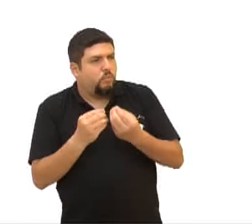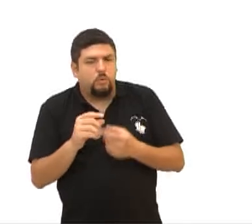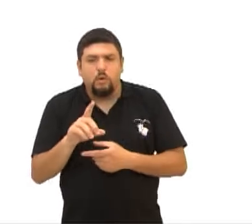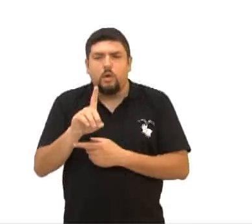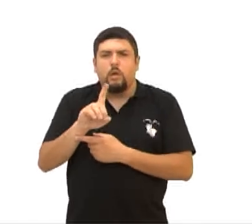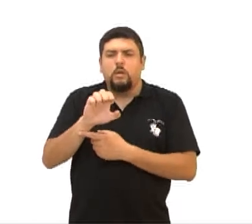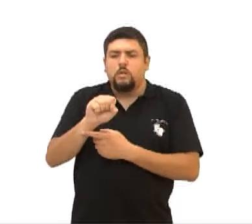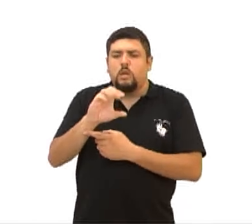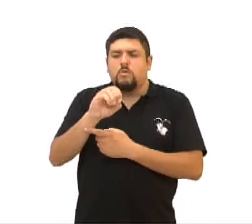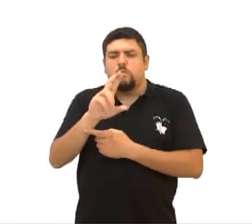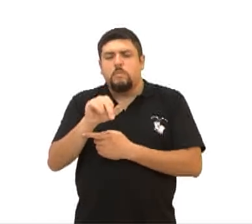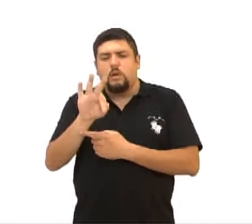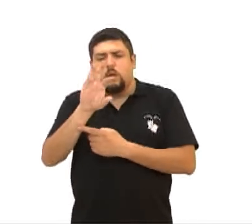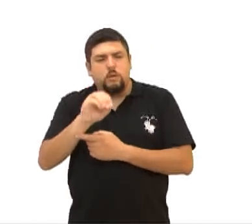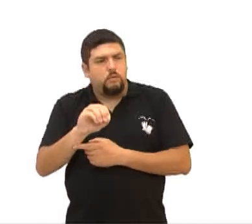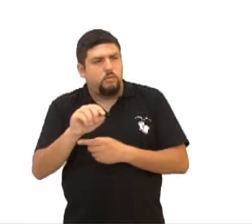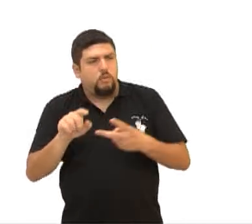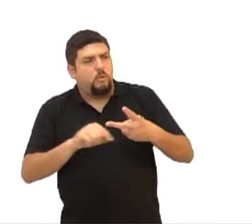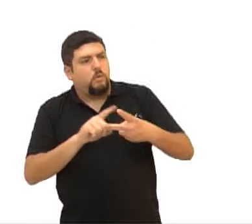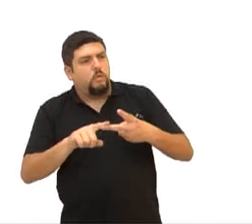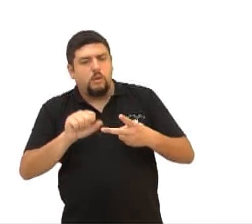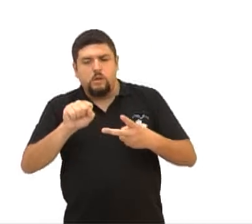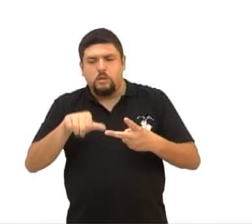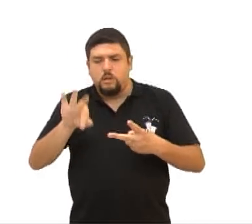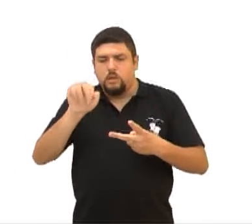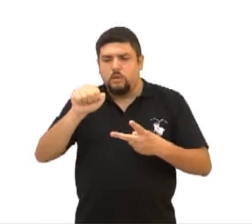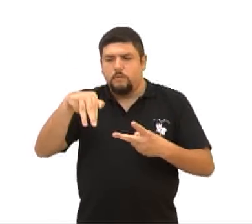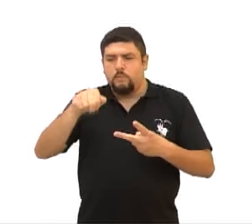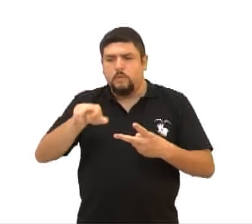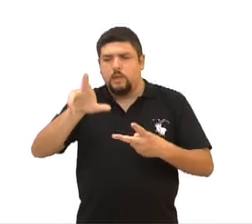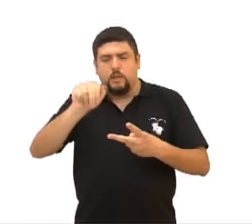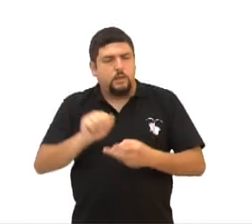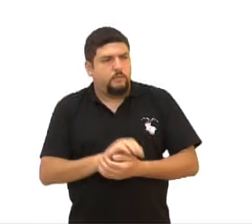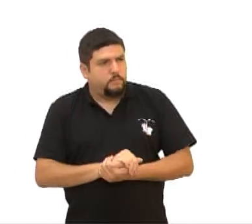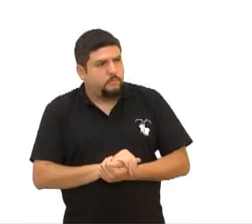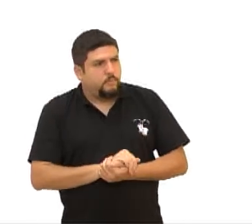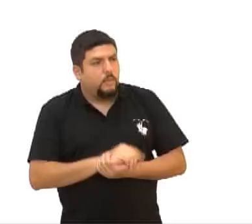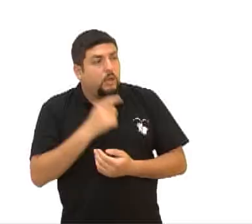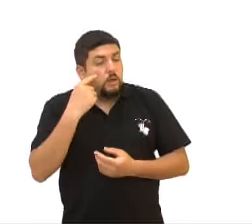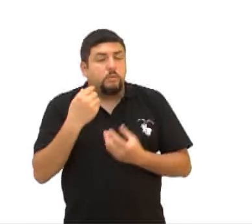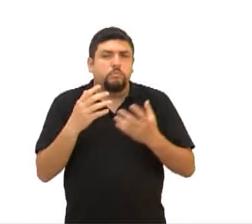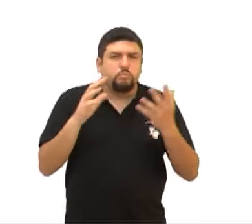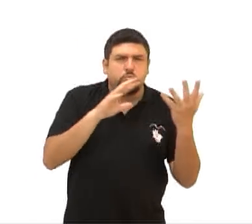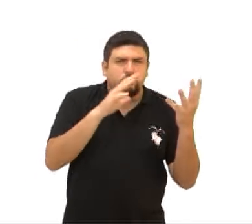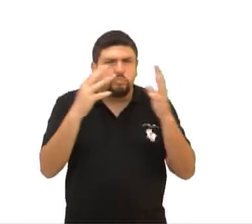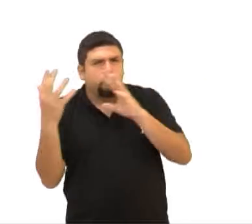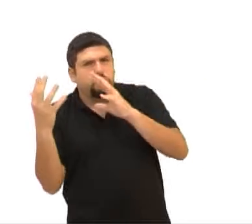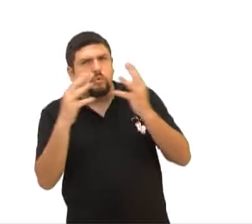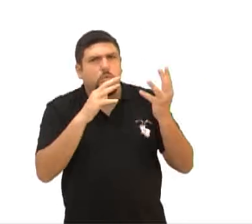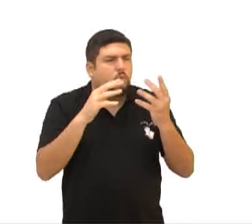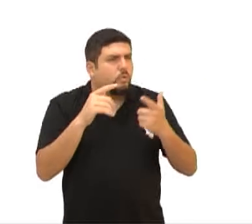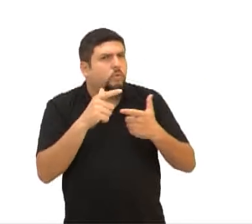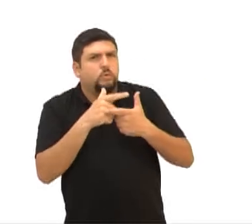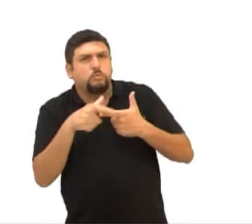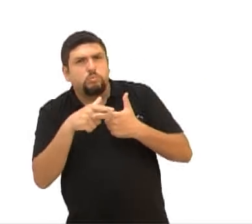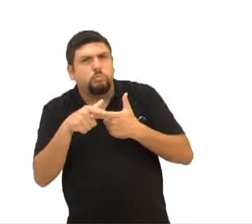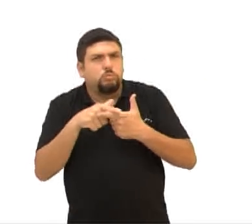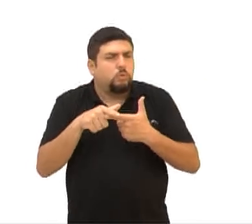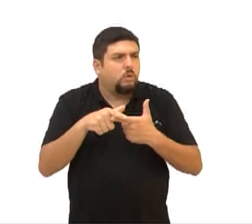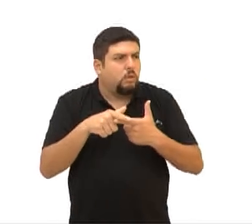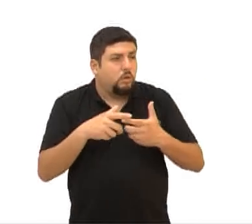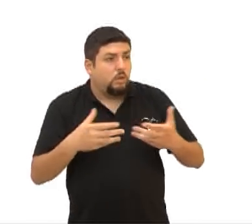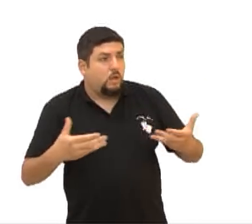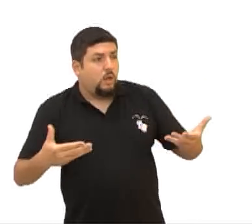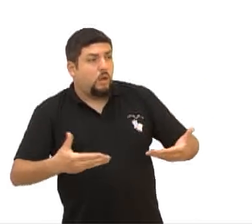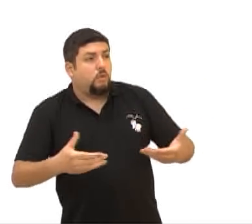Maria. Bastou passar pelo que estamos passando em termos meteorológicos para estarmos